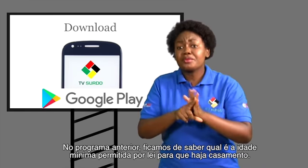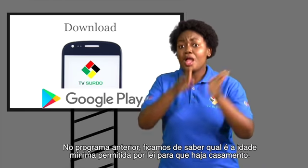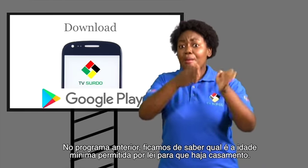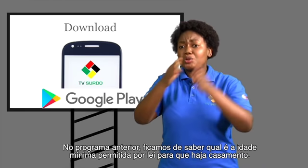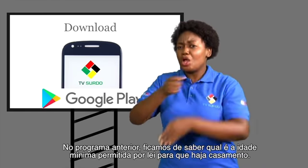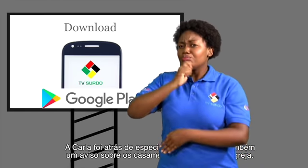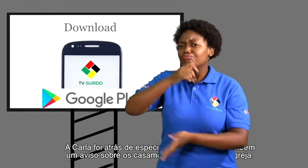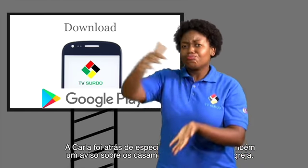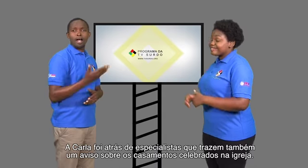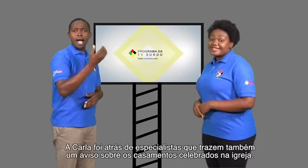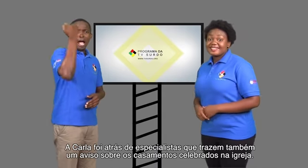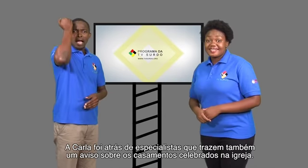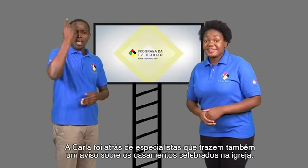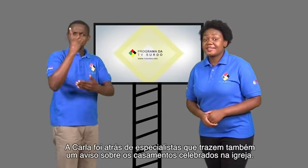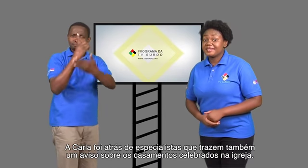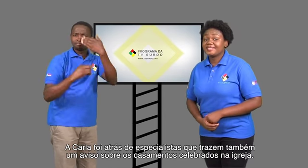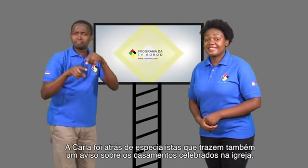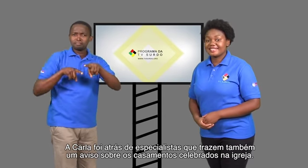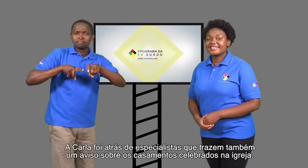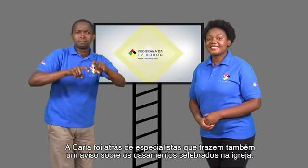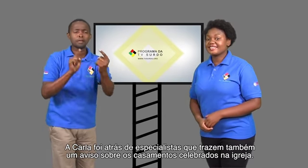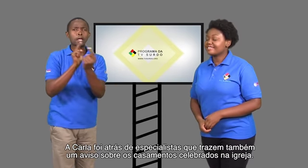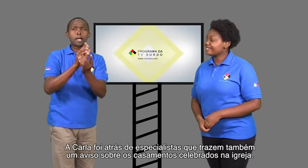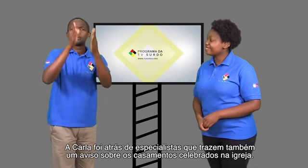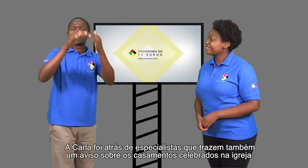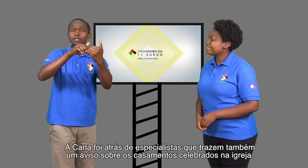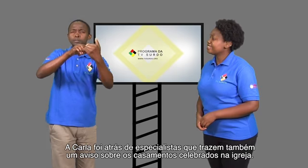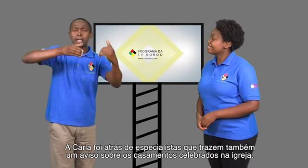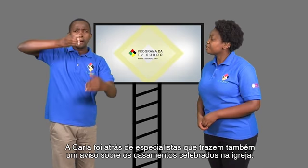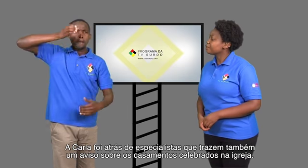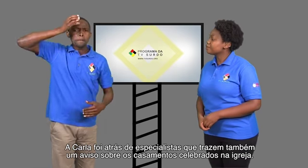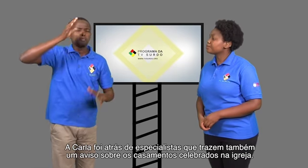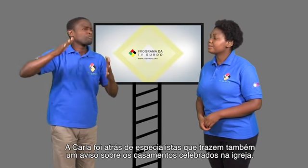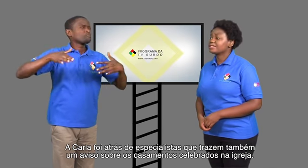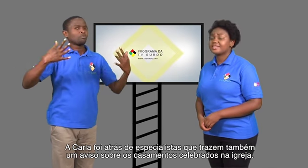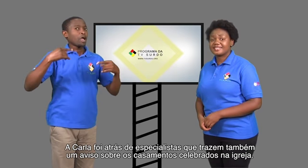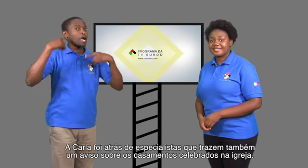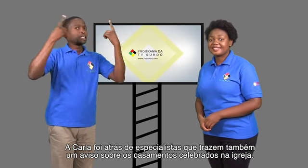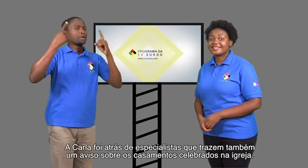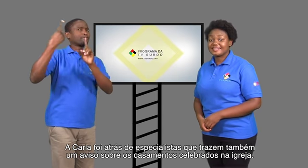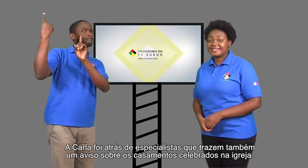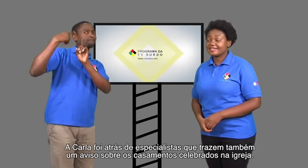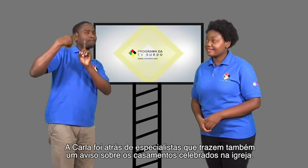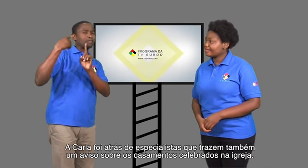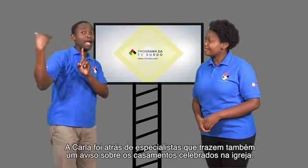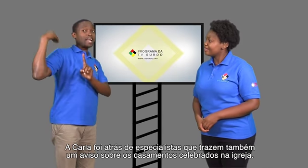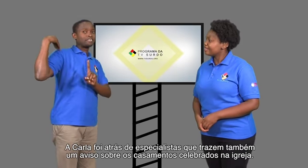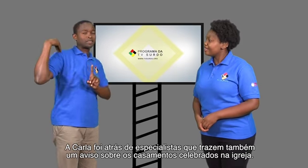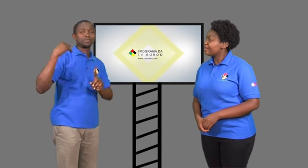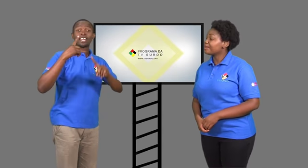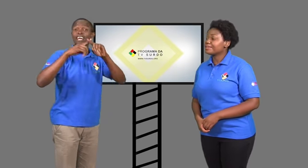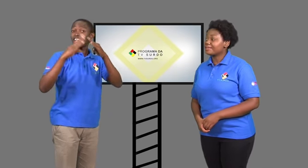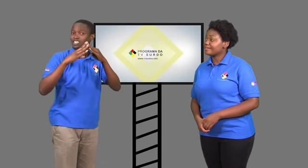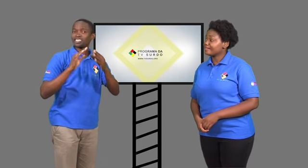que haja casamento. A Carla foi atrás de especialistas que trazem também um aviso sobre os casamentos celebrados na